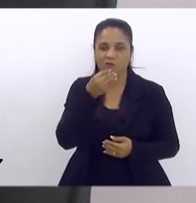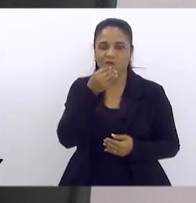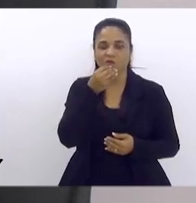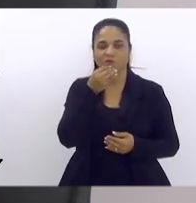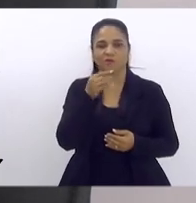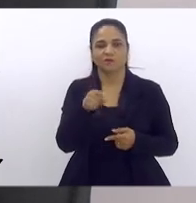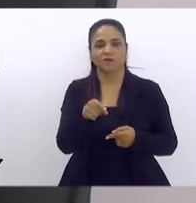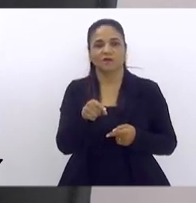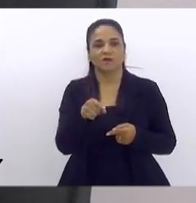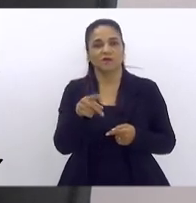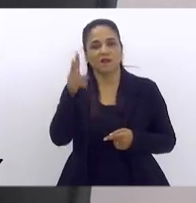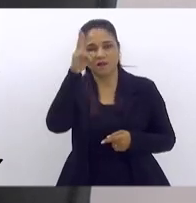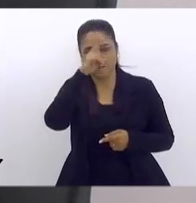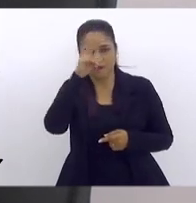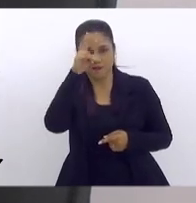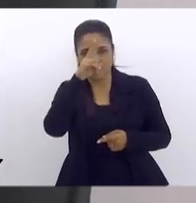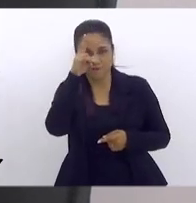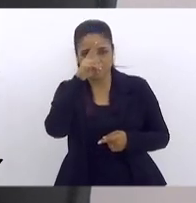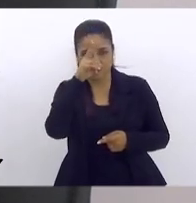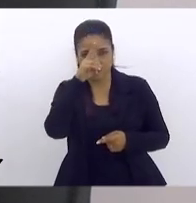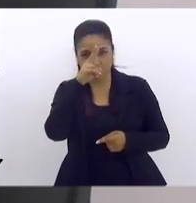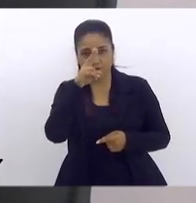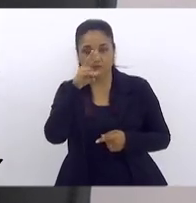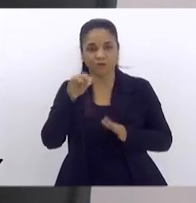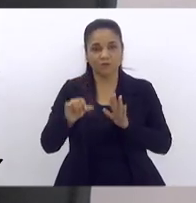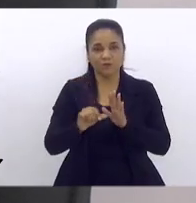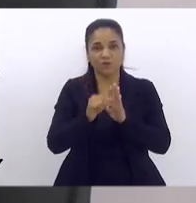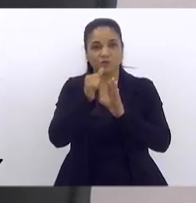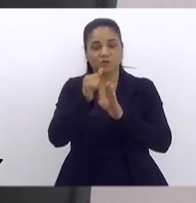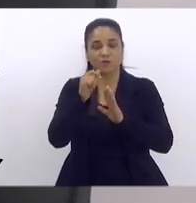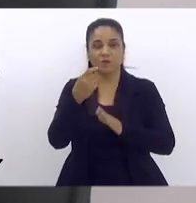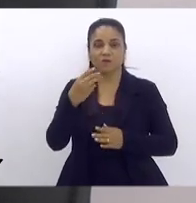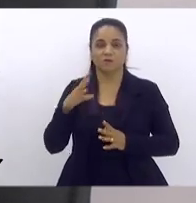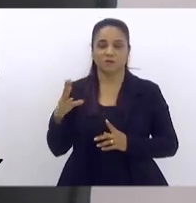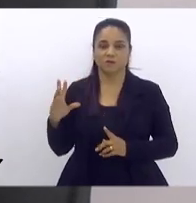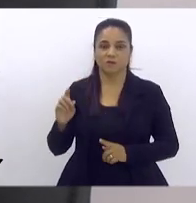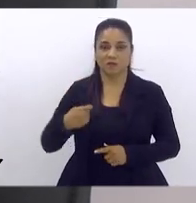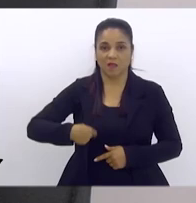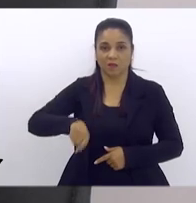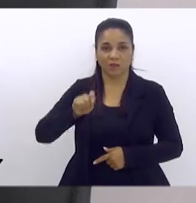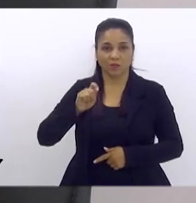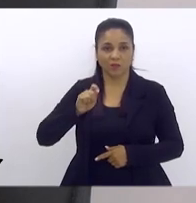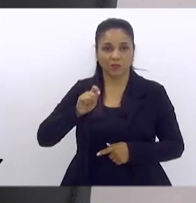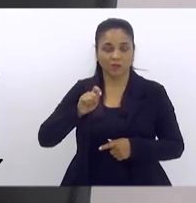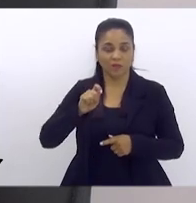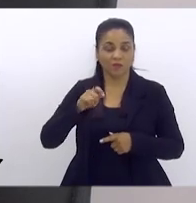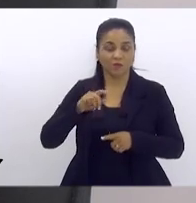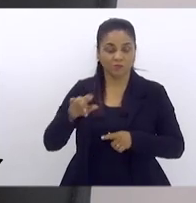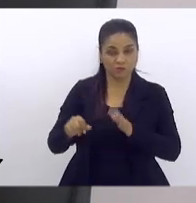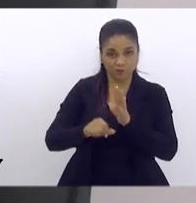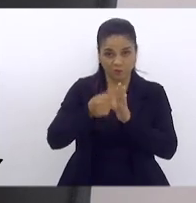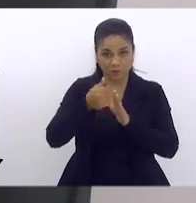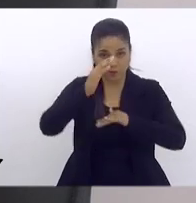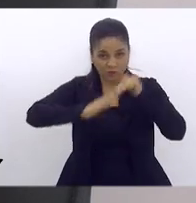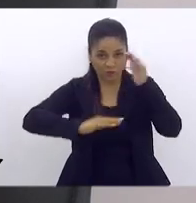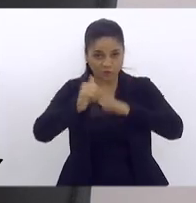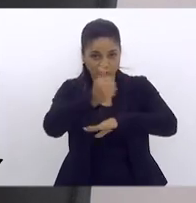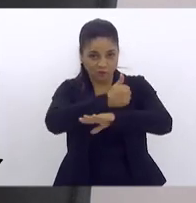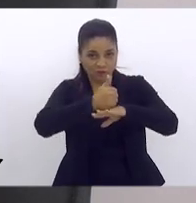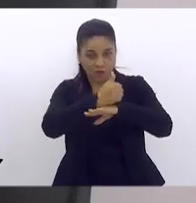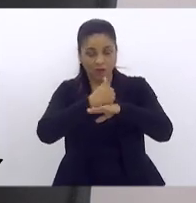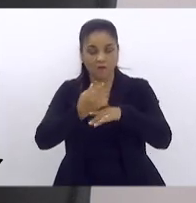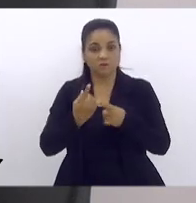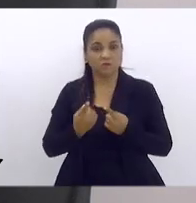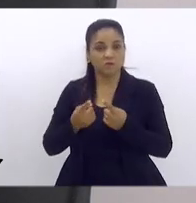sobre tudo lembrando né que um dos primeiros atores que atuaram na questão do enfrentamento a violência